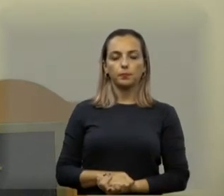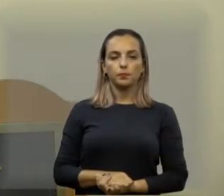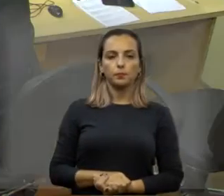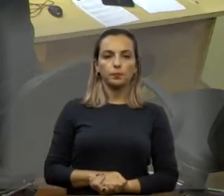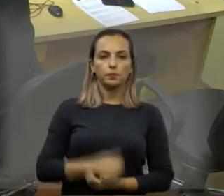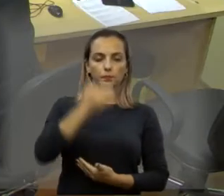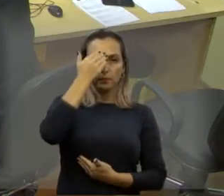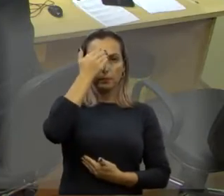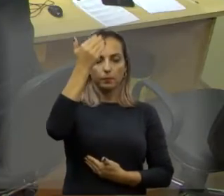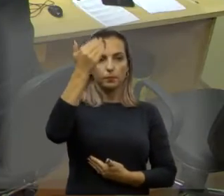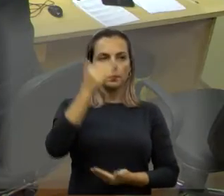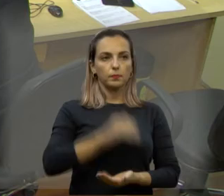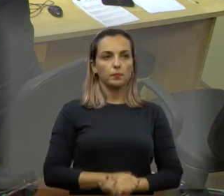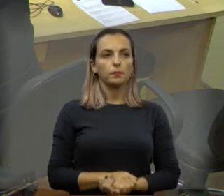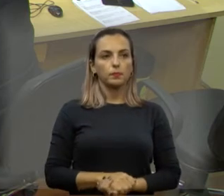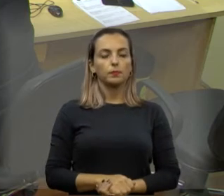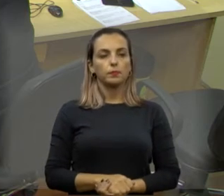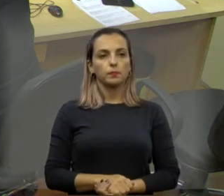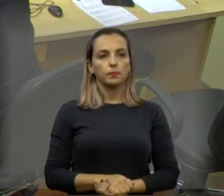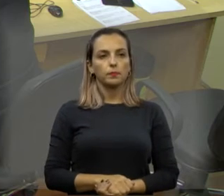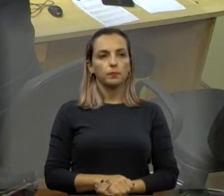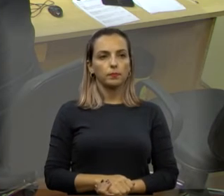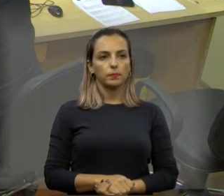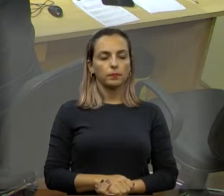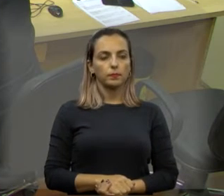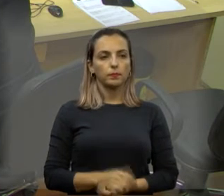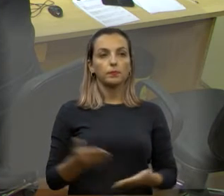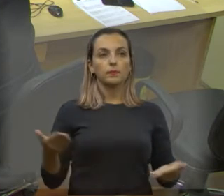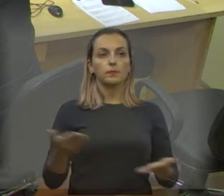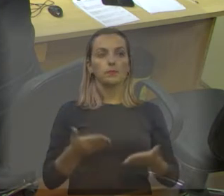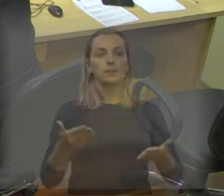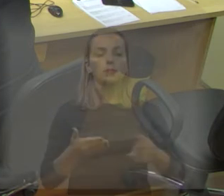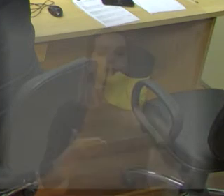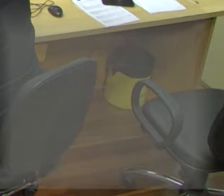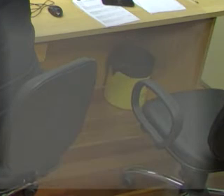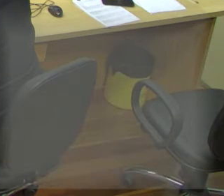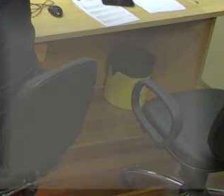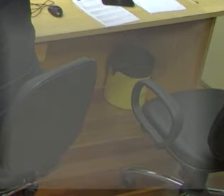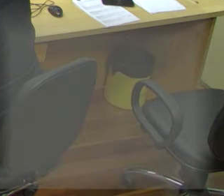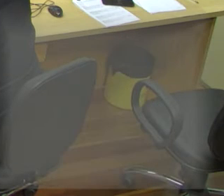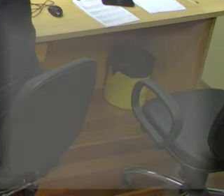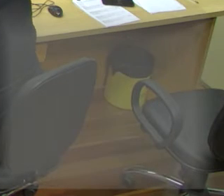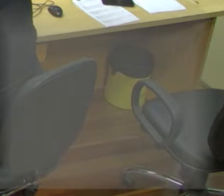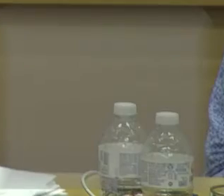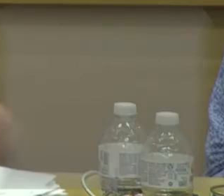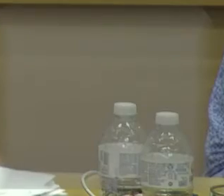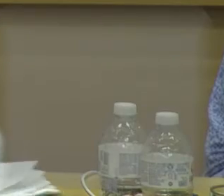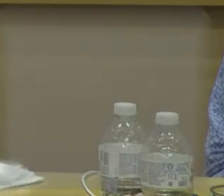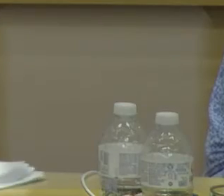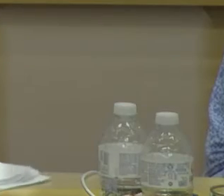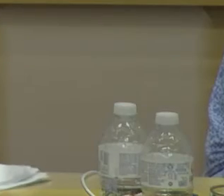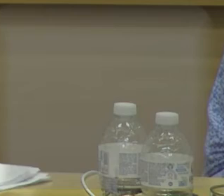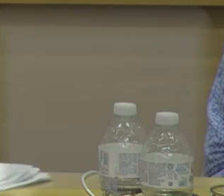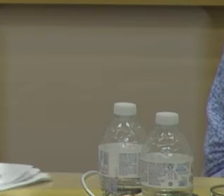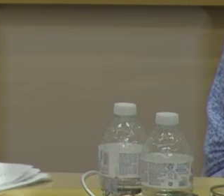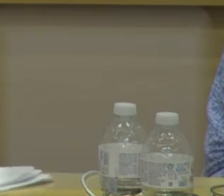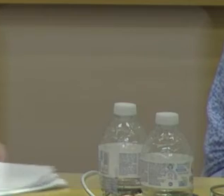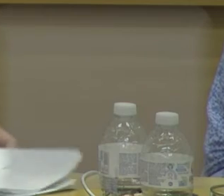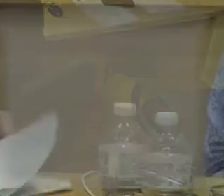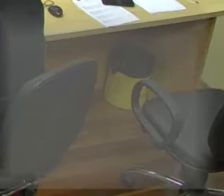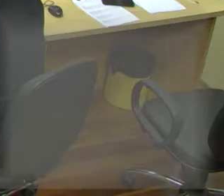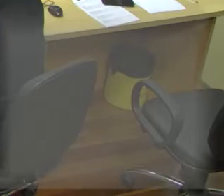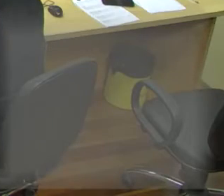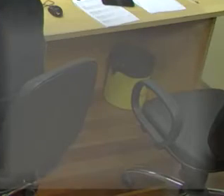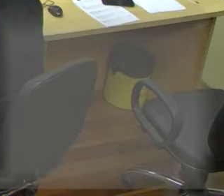obrigado vereadora em qual a palavra vereador Edson Hell on